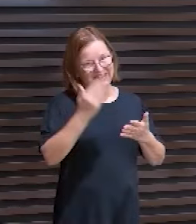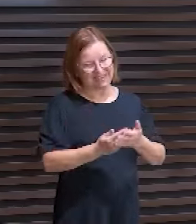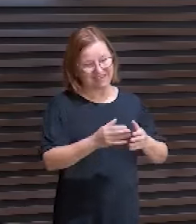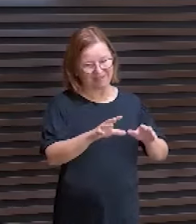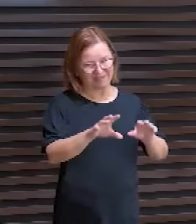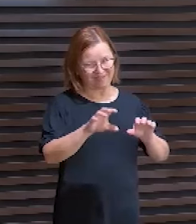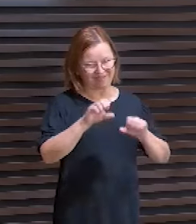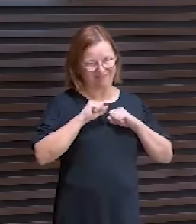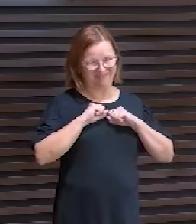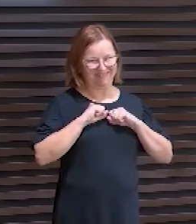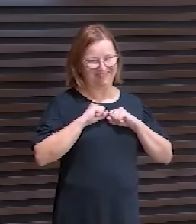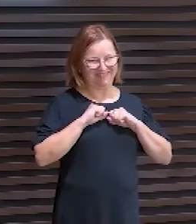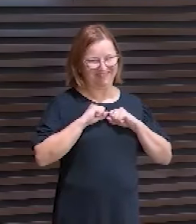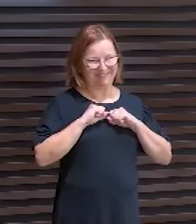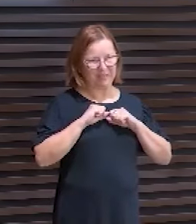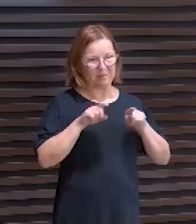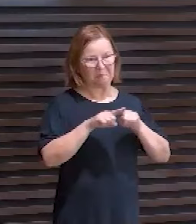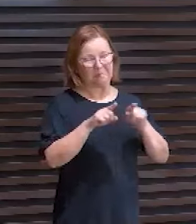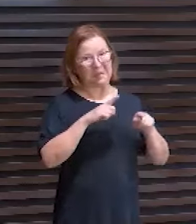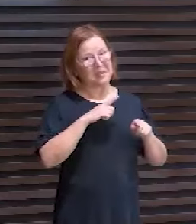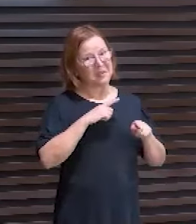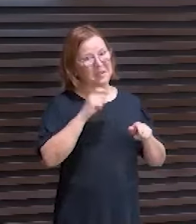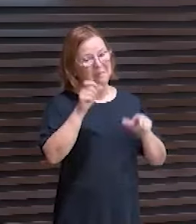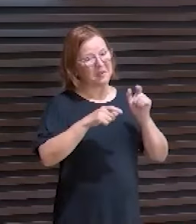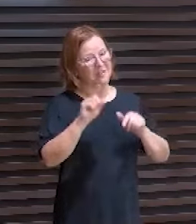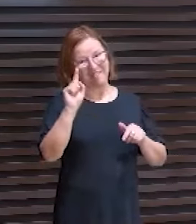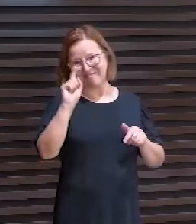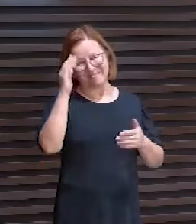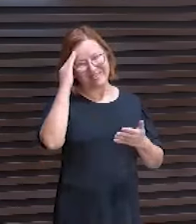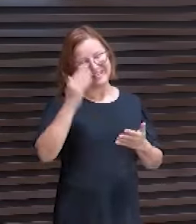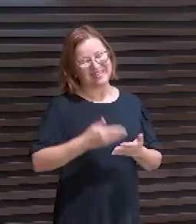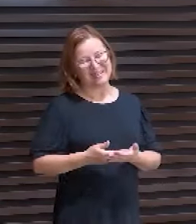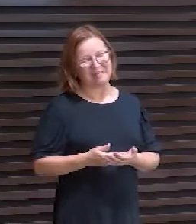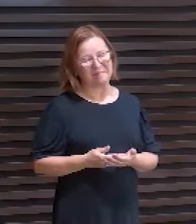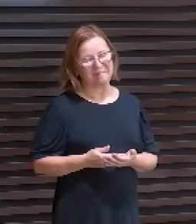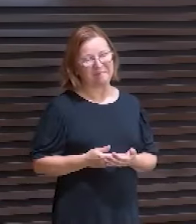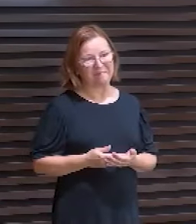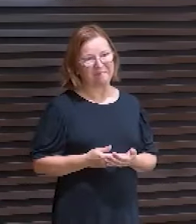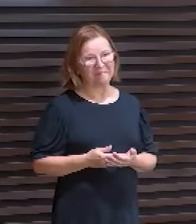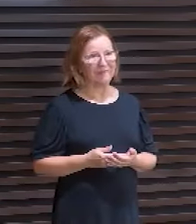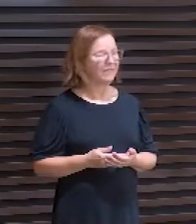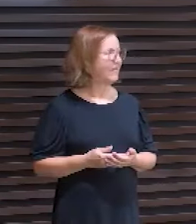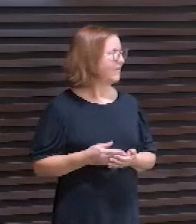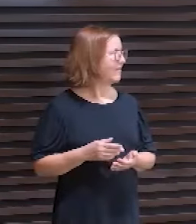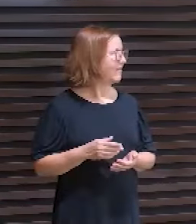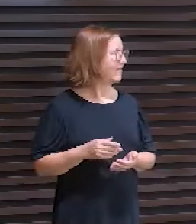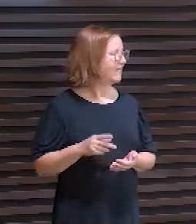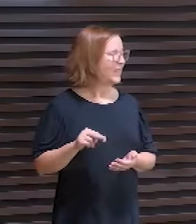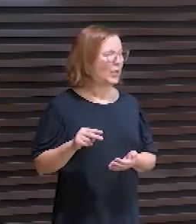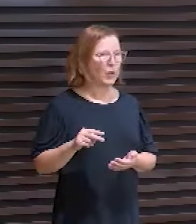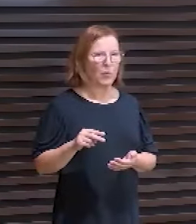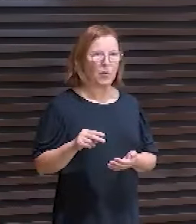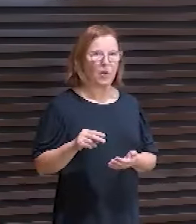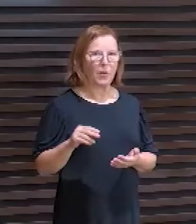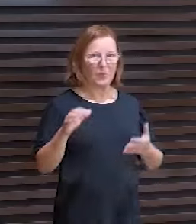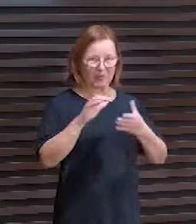creem que que nós podemos fazer e assim é dentro do nosso casamento Obrigado Isaac